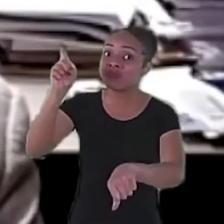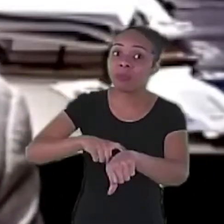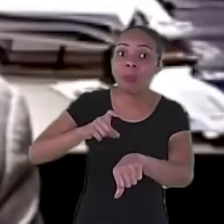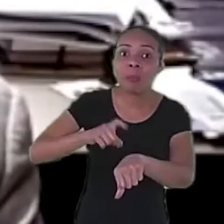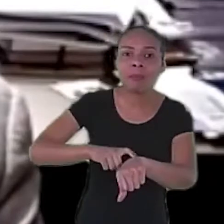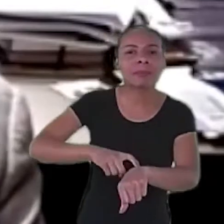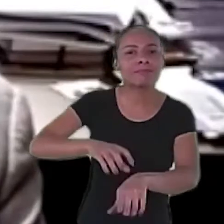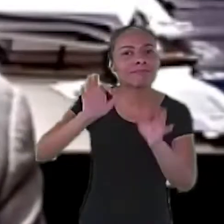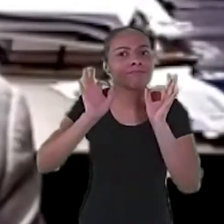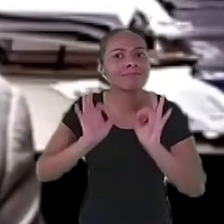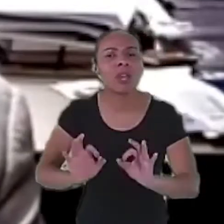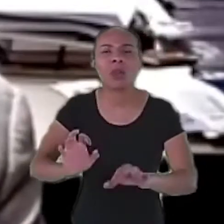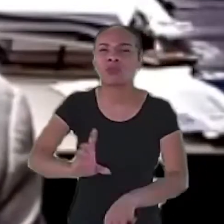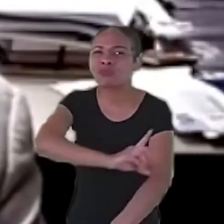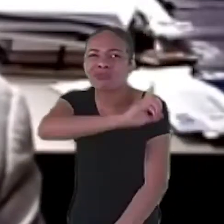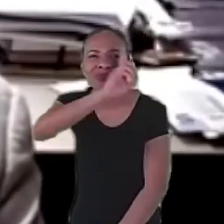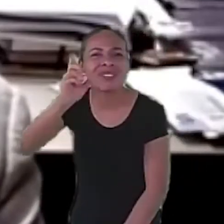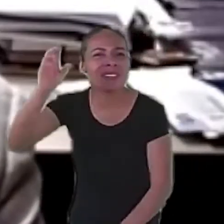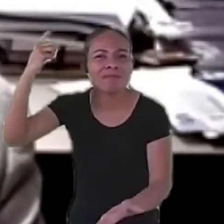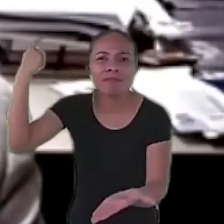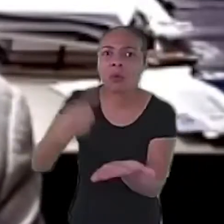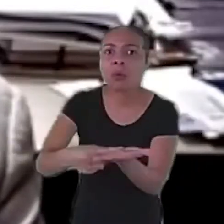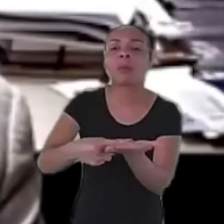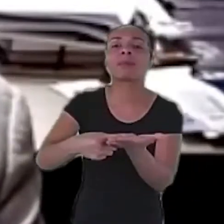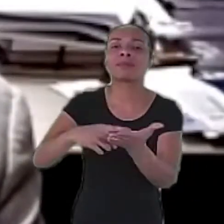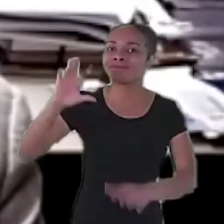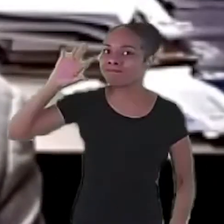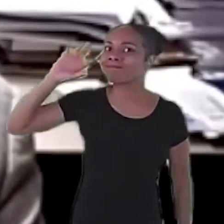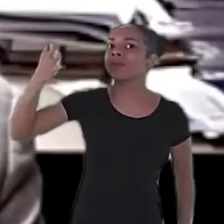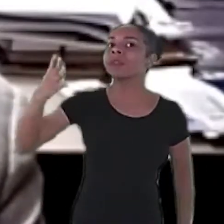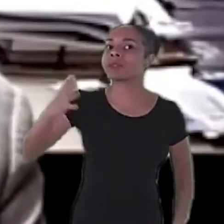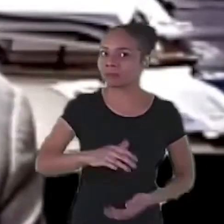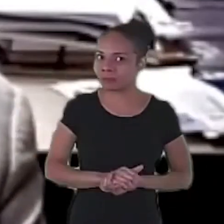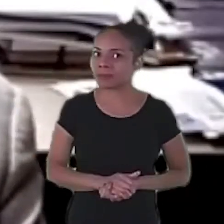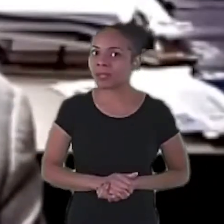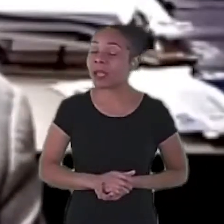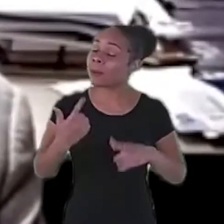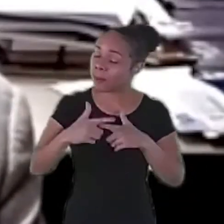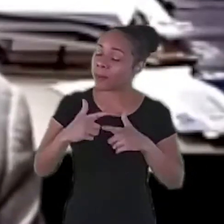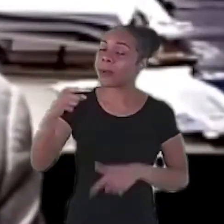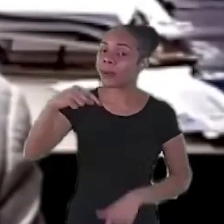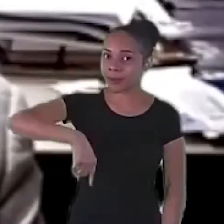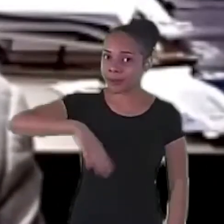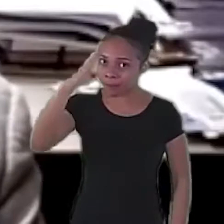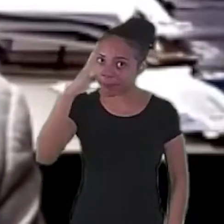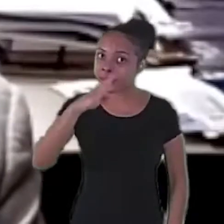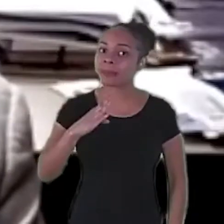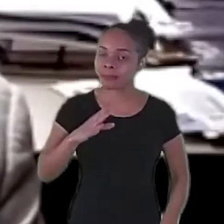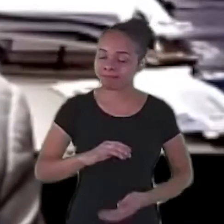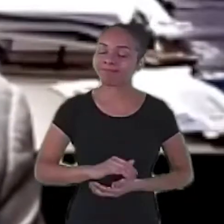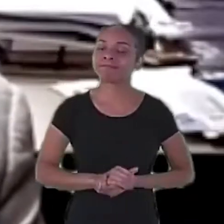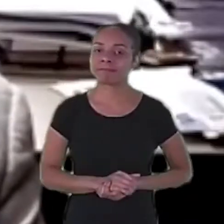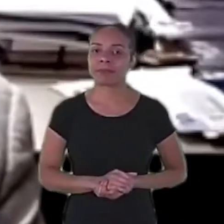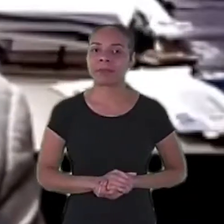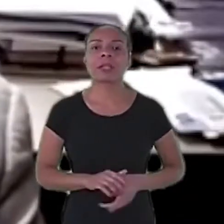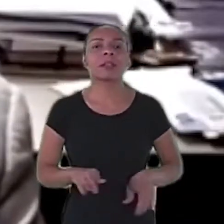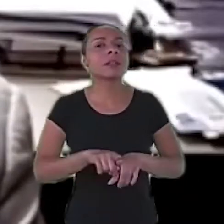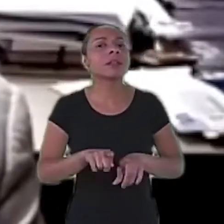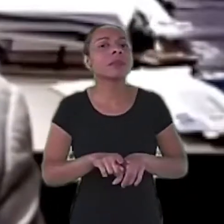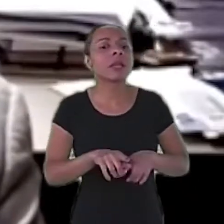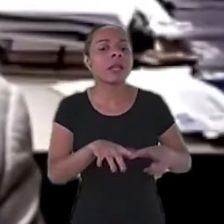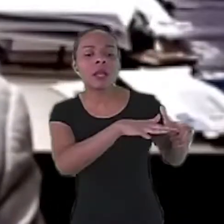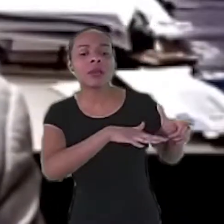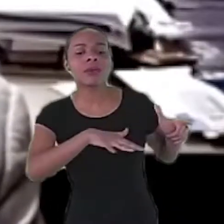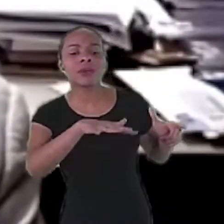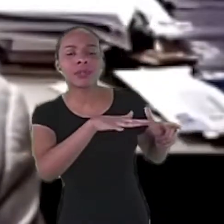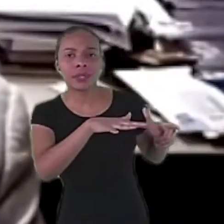periférico, principalmente, e para o Brasil em particular. A região metropolitana de São Paulo, hoje, só